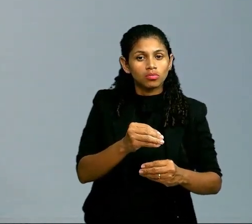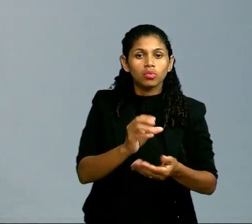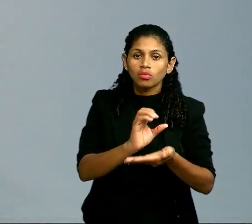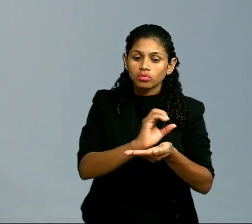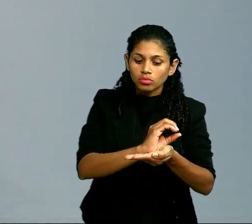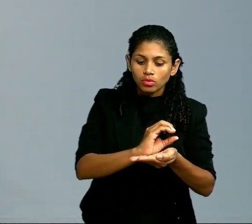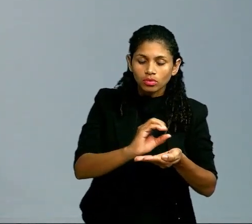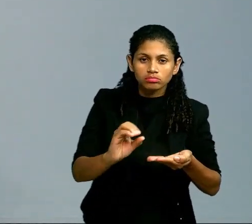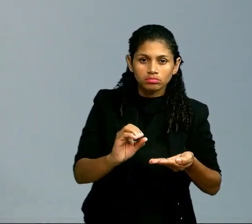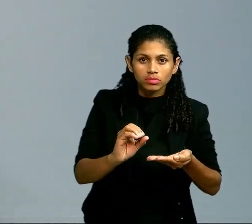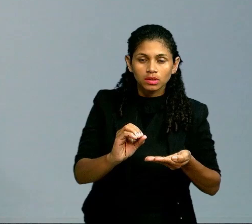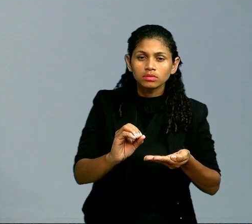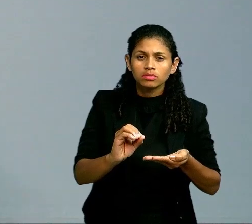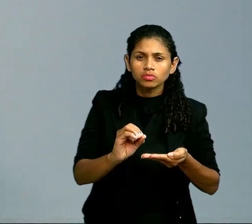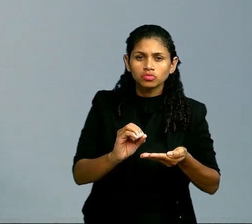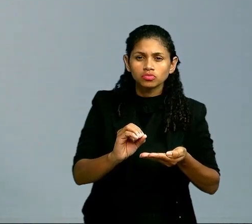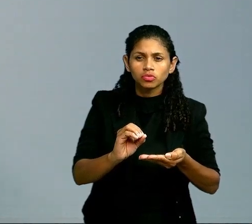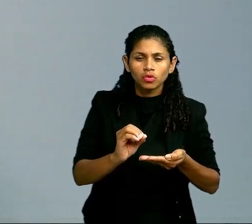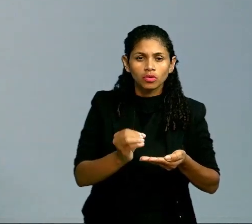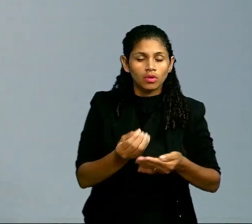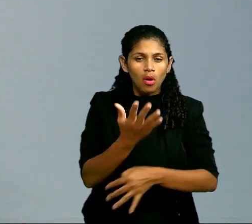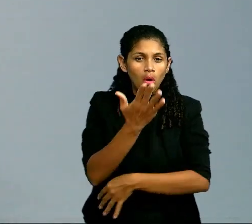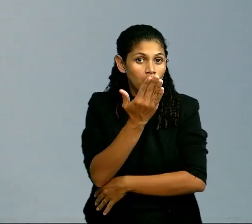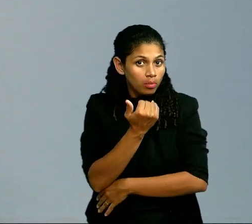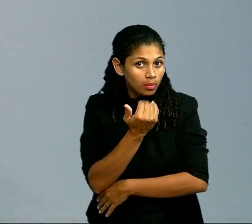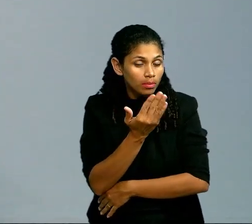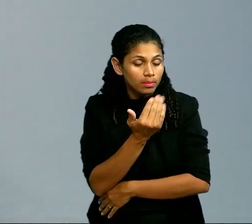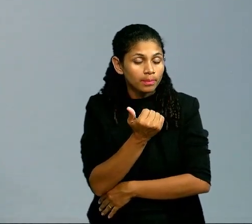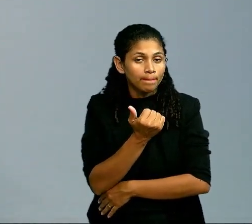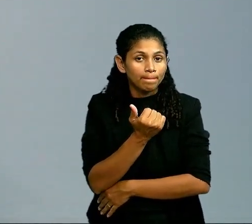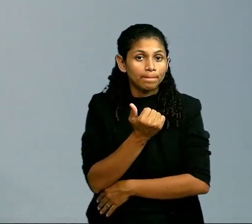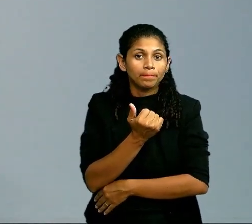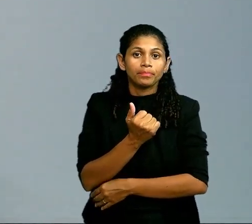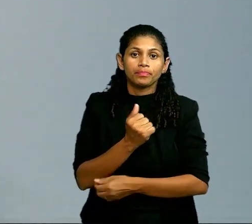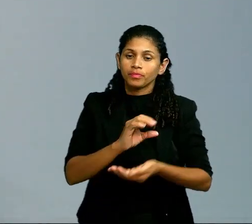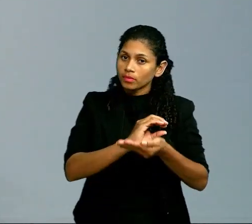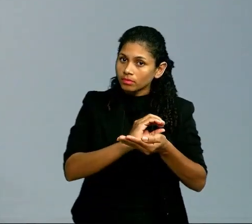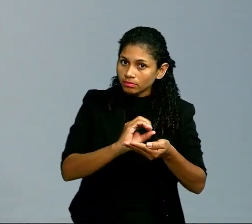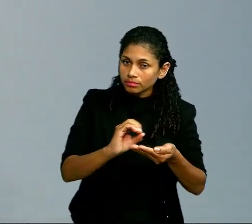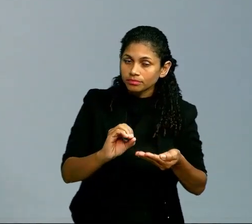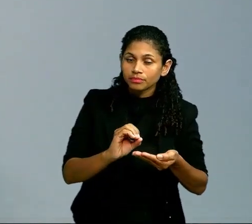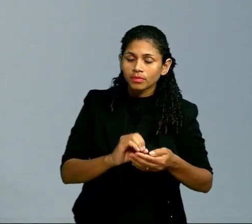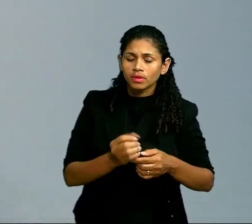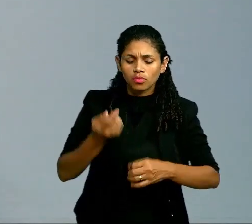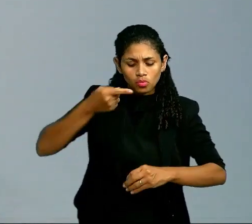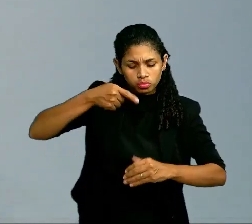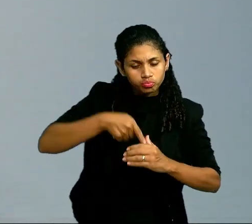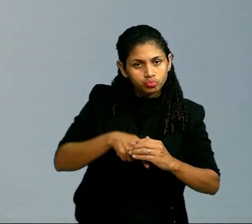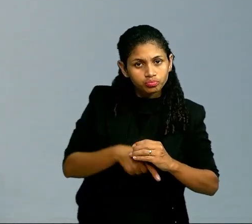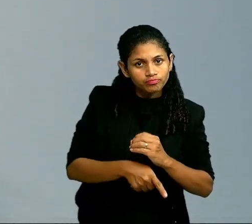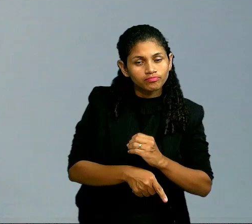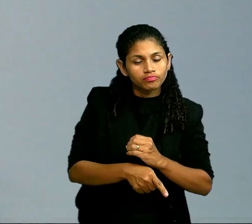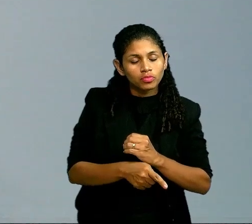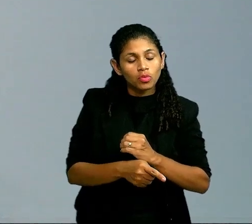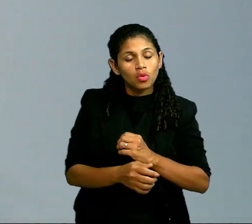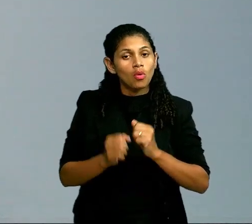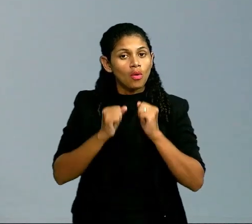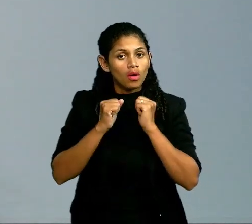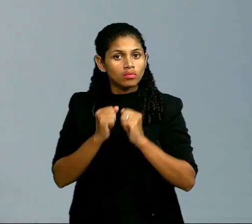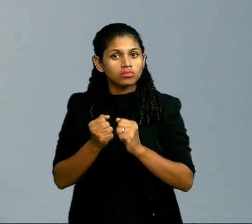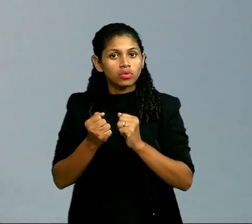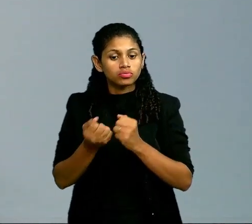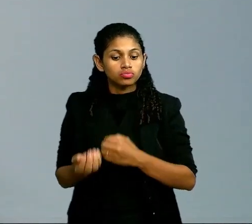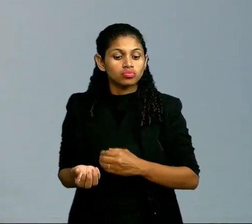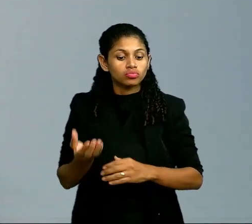rejeitos alimentares. Mas se eu for colocar um campo mais amplo e trabalhar dentro da química orgânica, eu poderia adicionar àquela